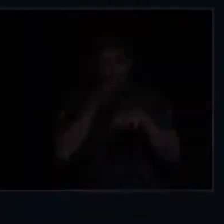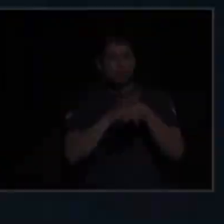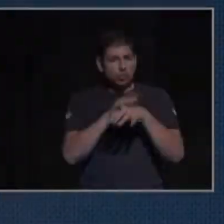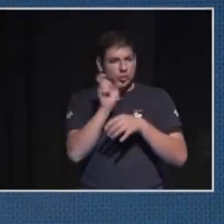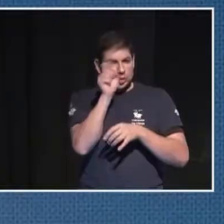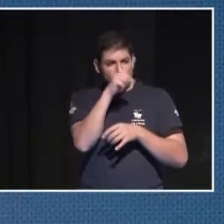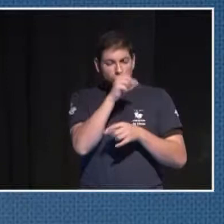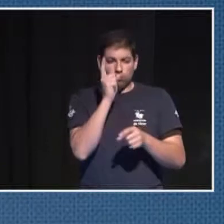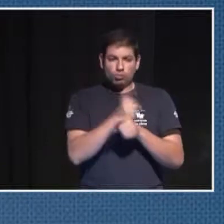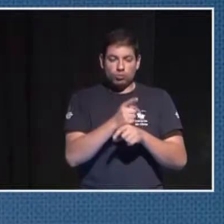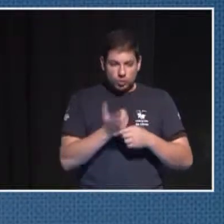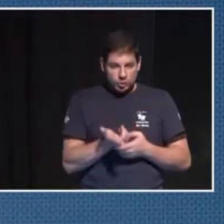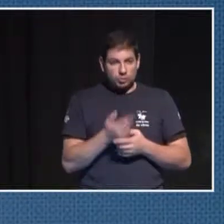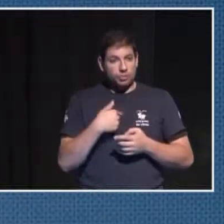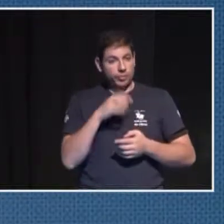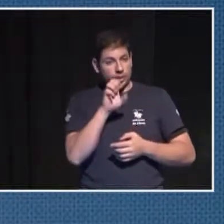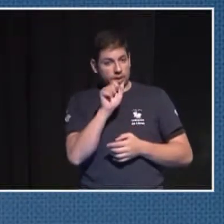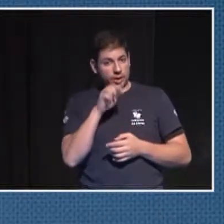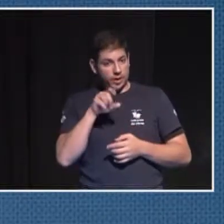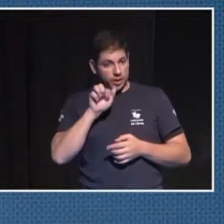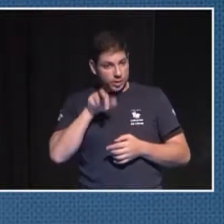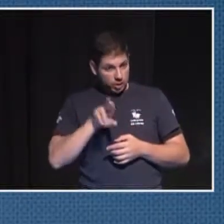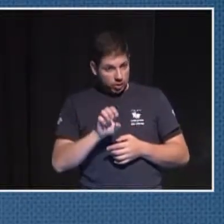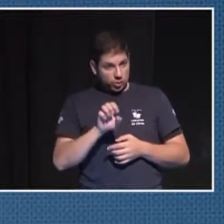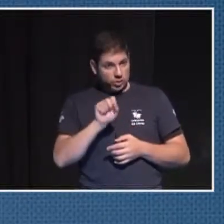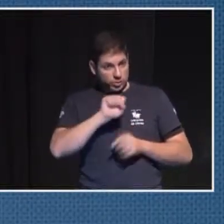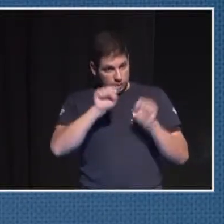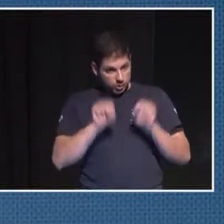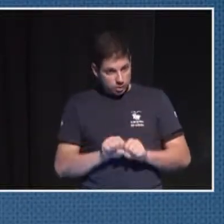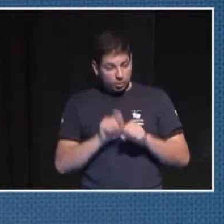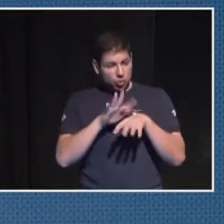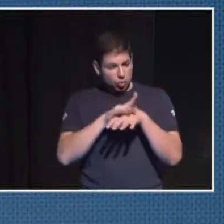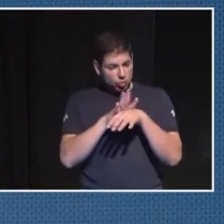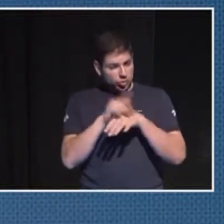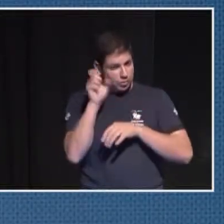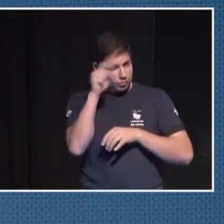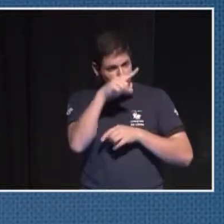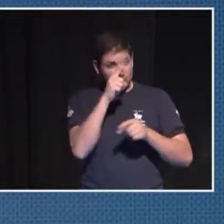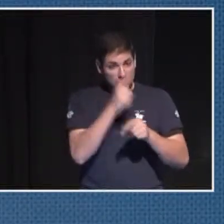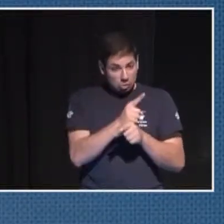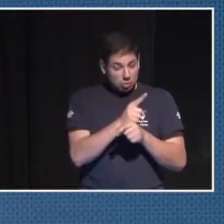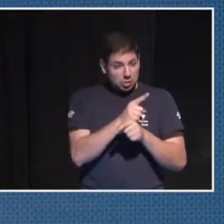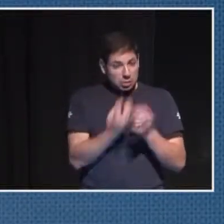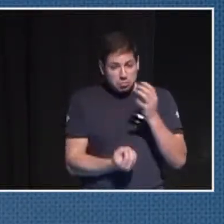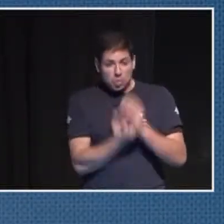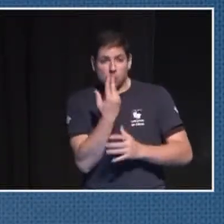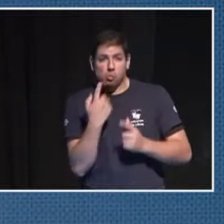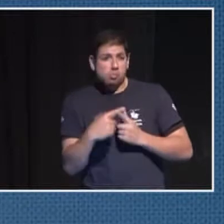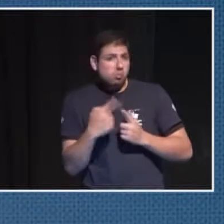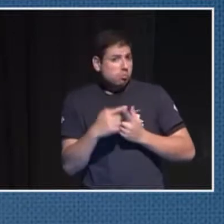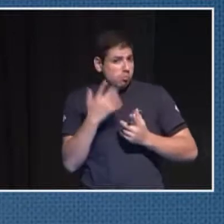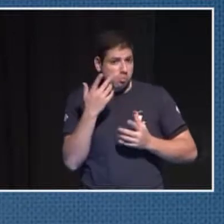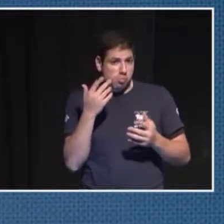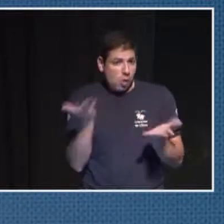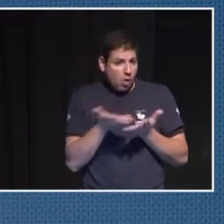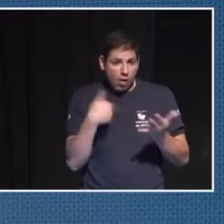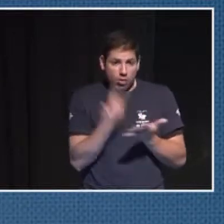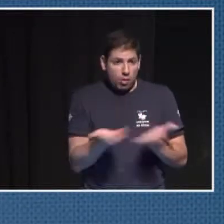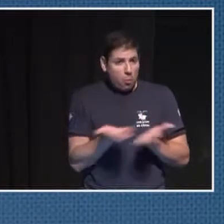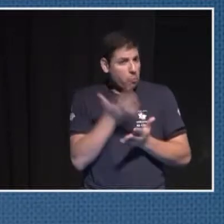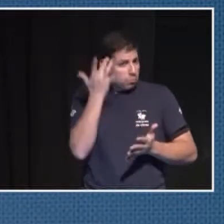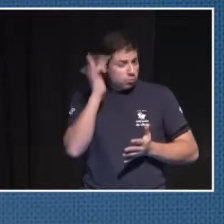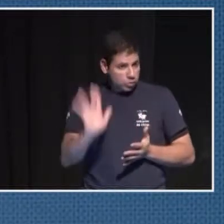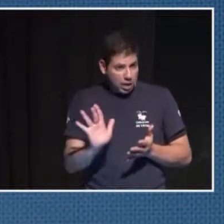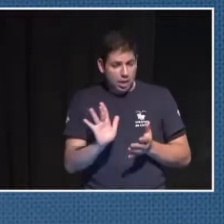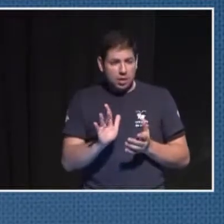sistêmica. A esclerose sistêmica é uma doença rara, de causa desconhecida, que afeta todas as raças. Ela está